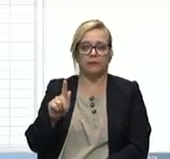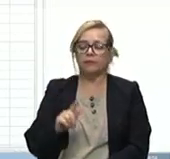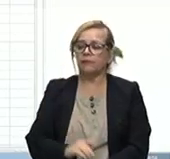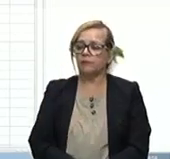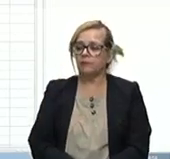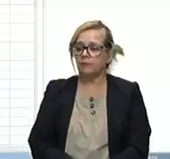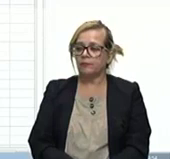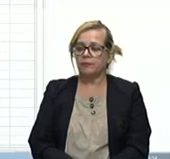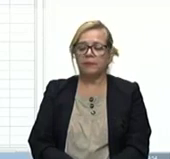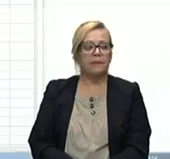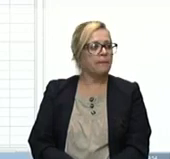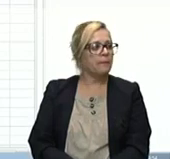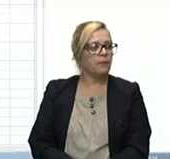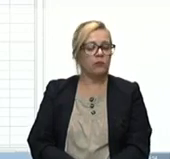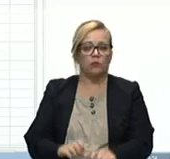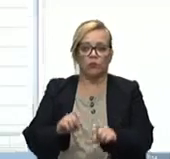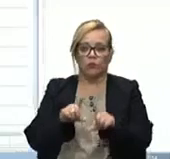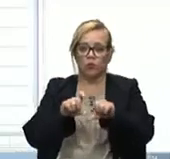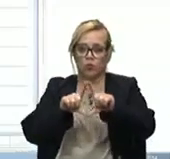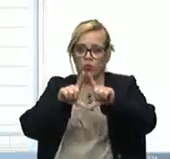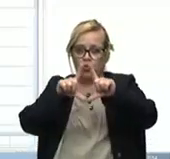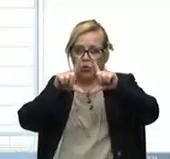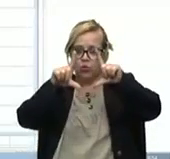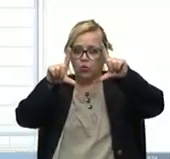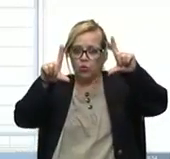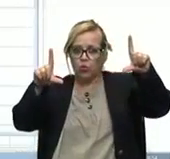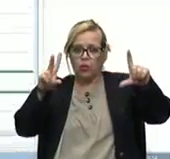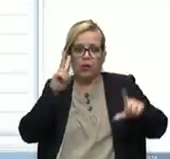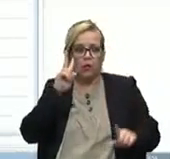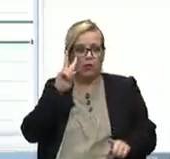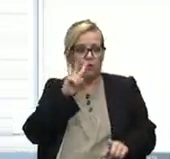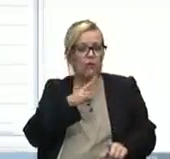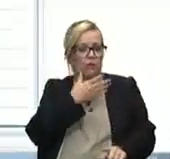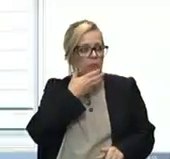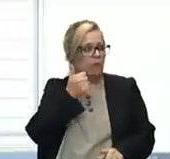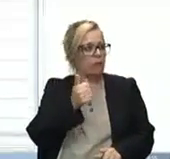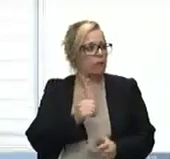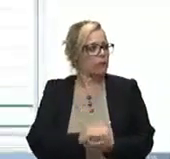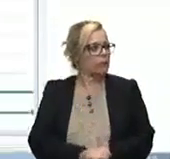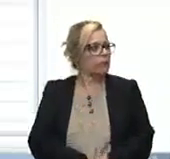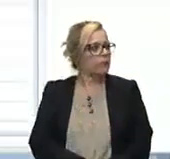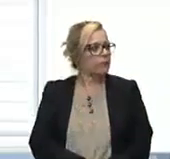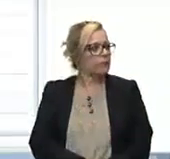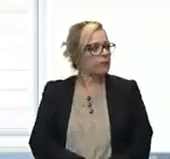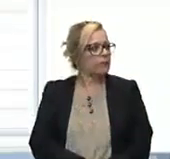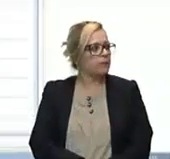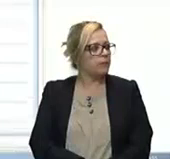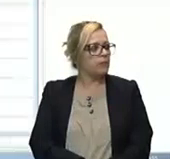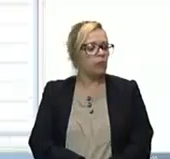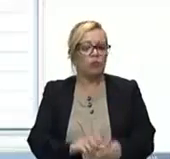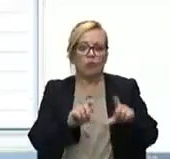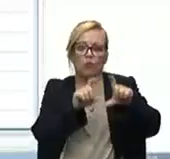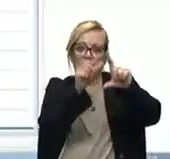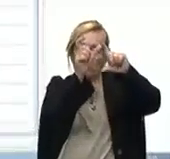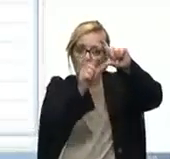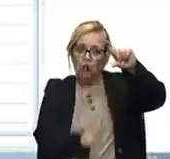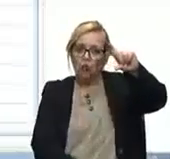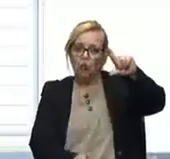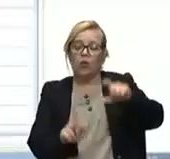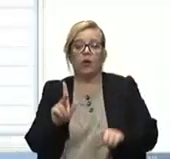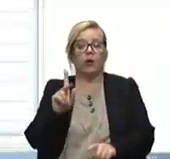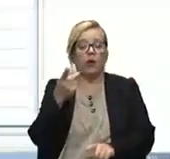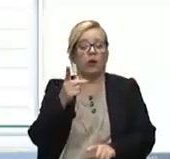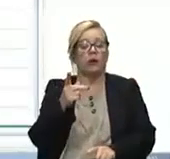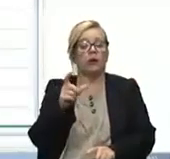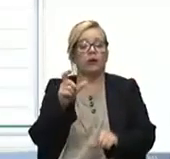Vou aumentar um pouco para que você enxergue. Então, aqui eu registrei nas células, primeira coluna os valores de H